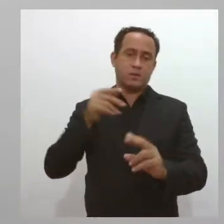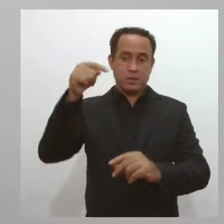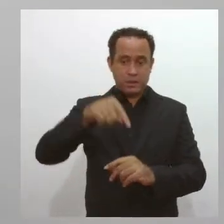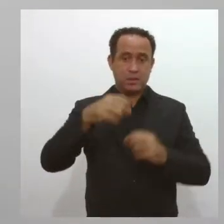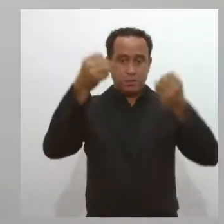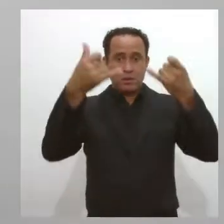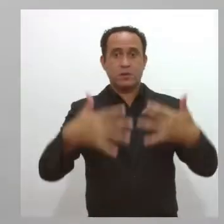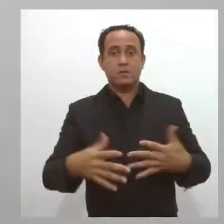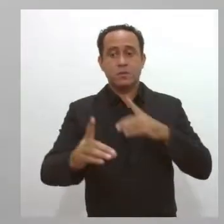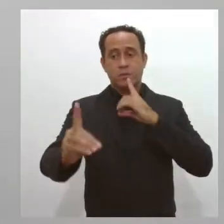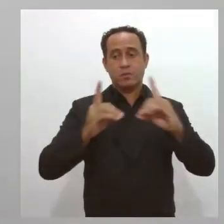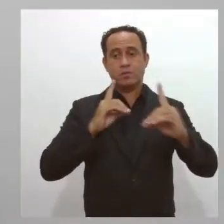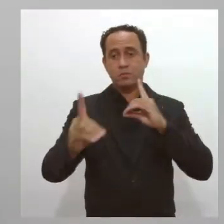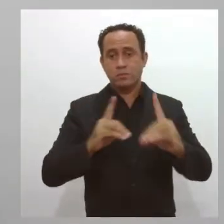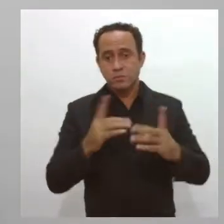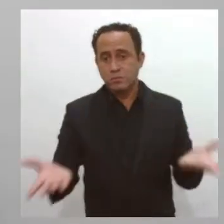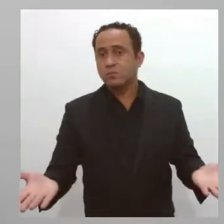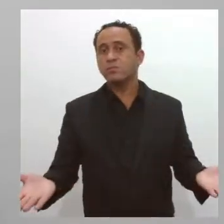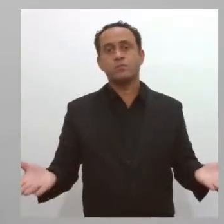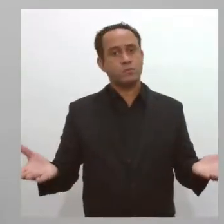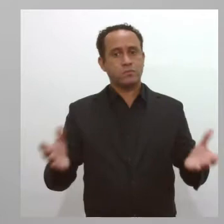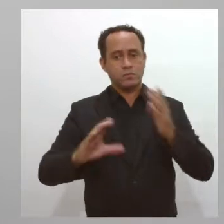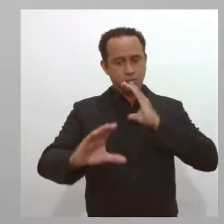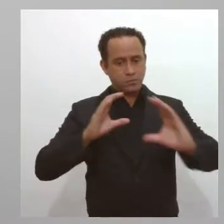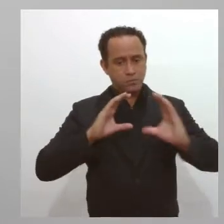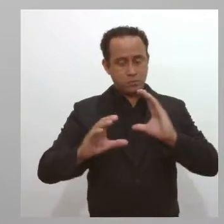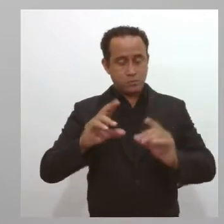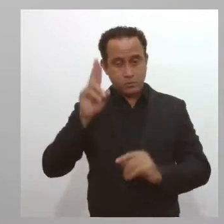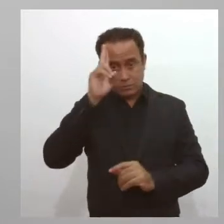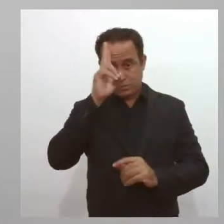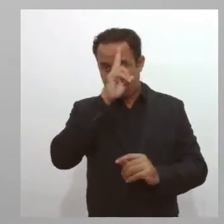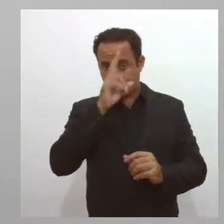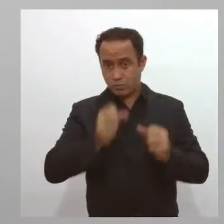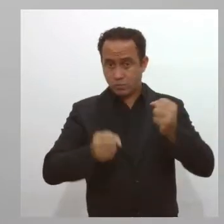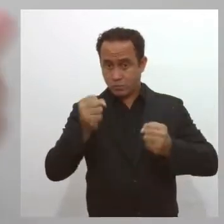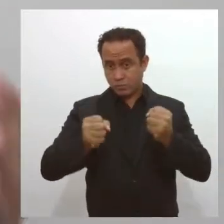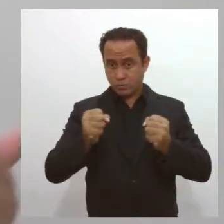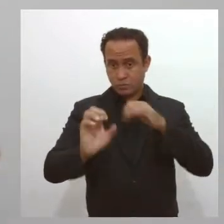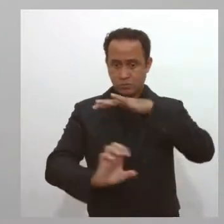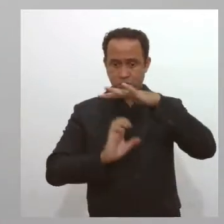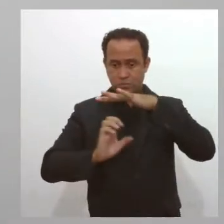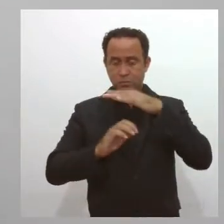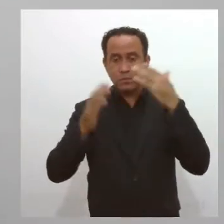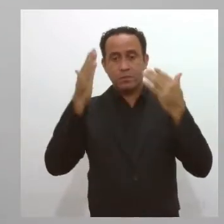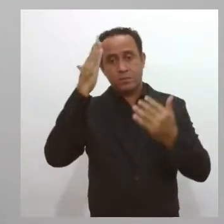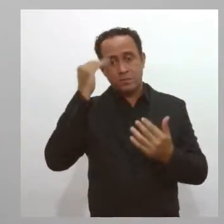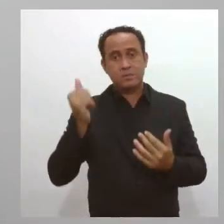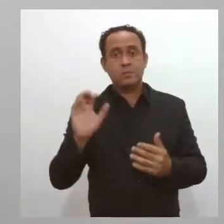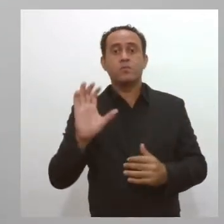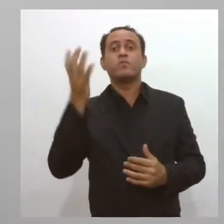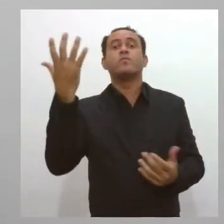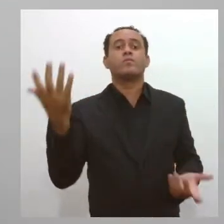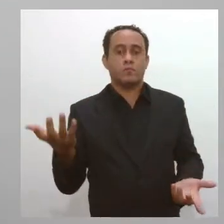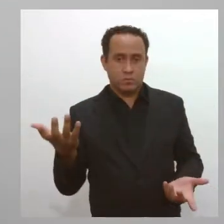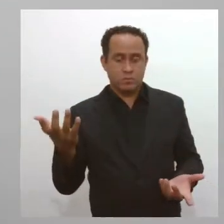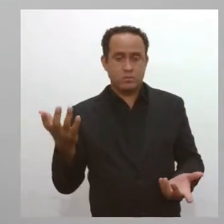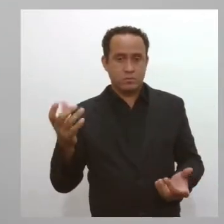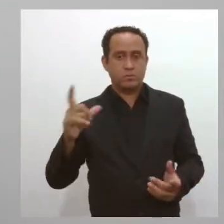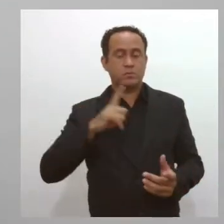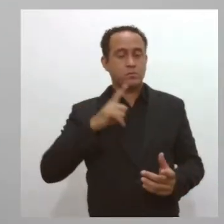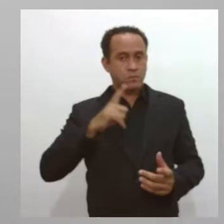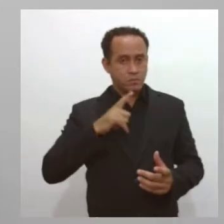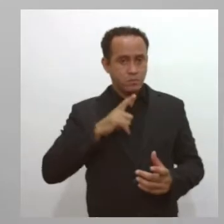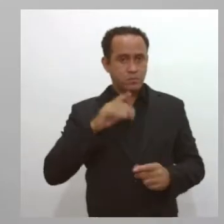possa dialogar, fazer um canal de comunicação entre motoristas e empresa para que diversas demandas que os motoristas têm